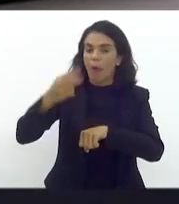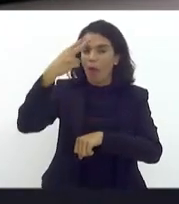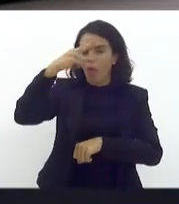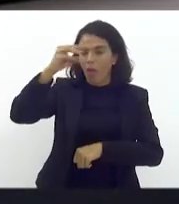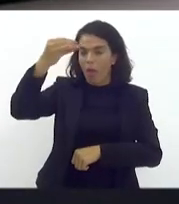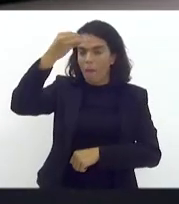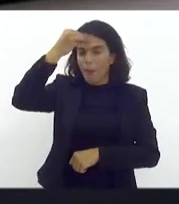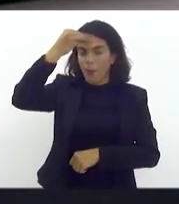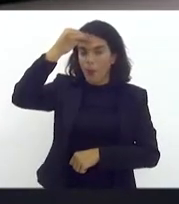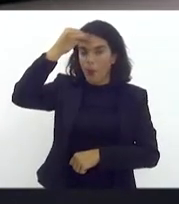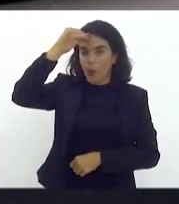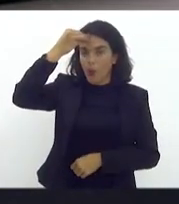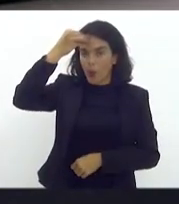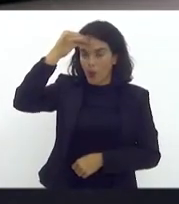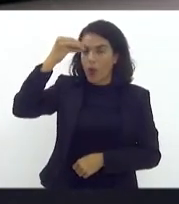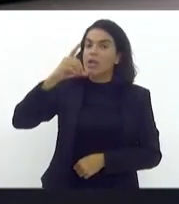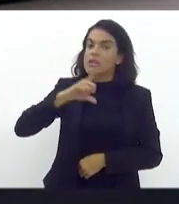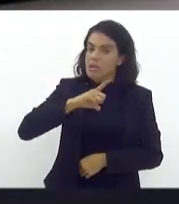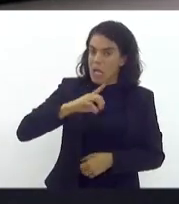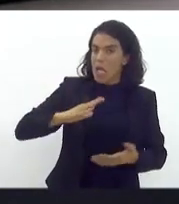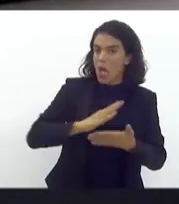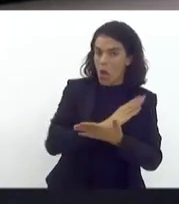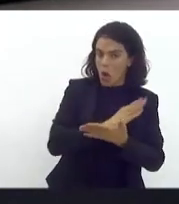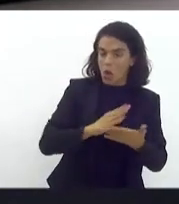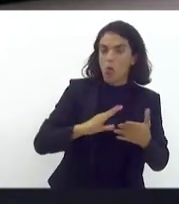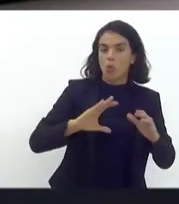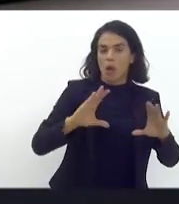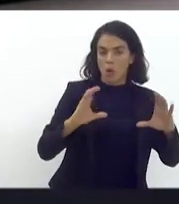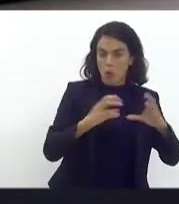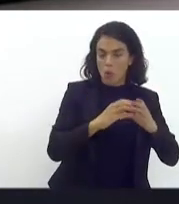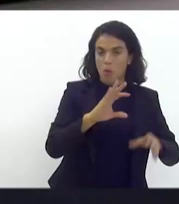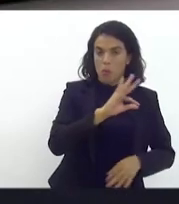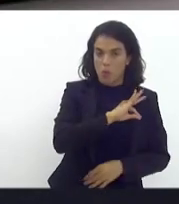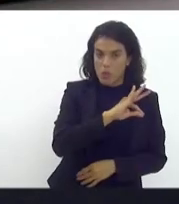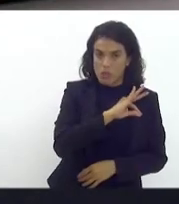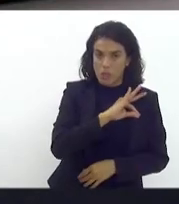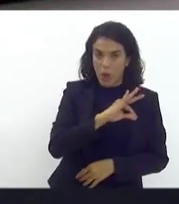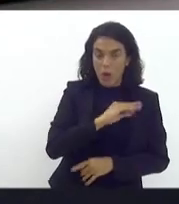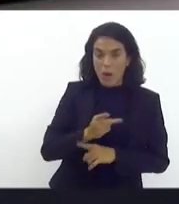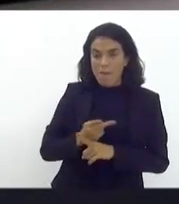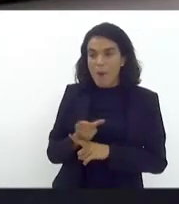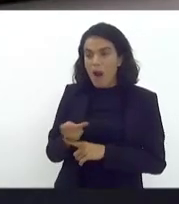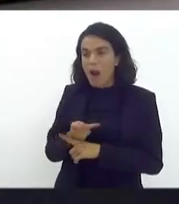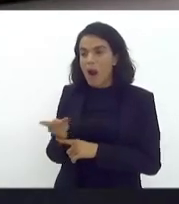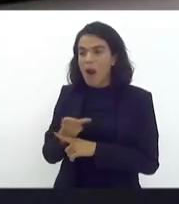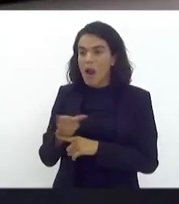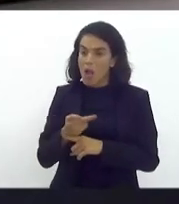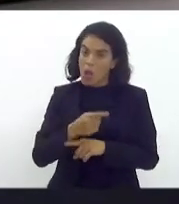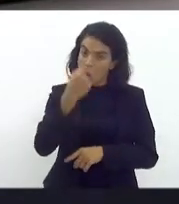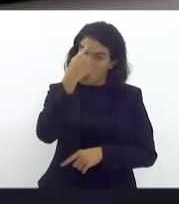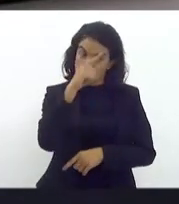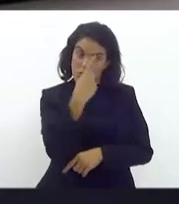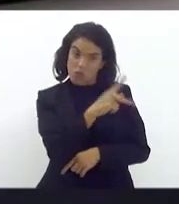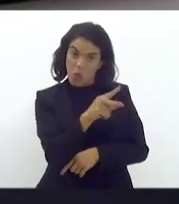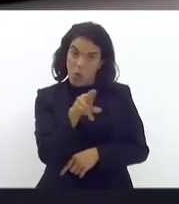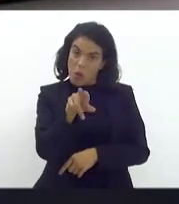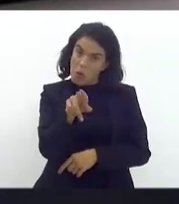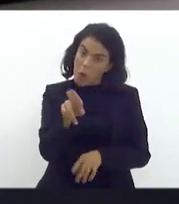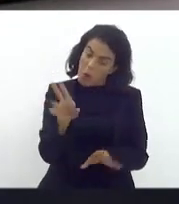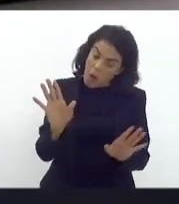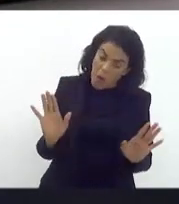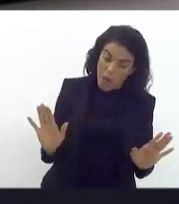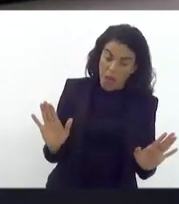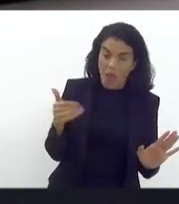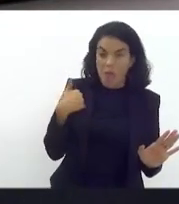existe algumas forças policiais no mundo que estão atrás dessas pessoas eu não sei se o irmão é uma delas Talvez seja